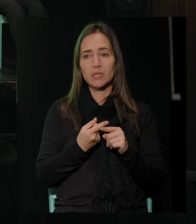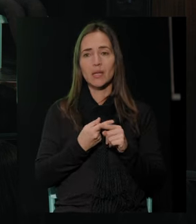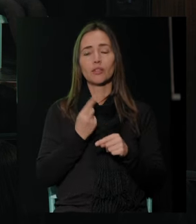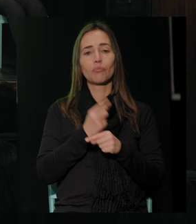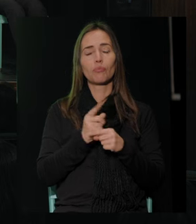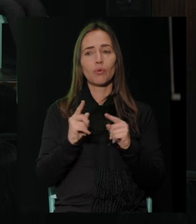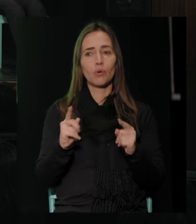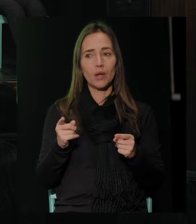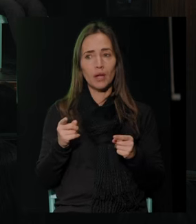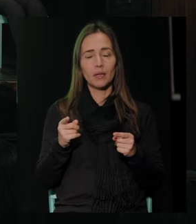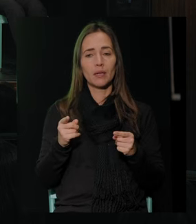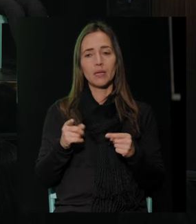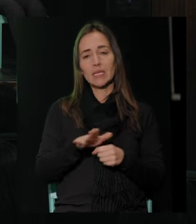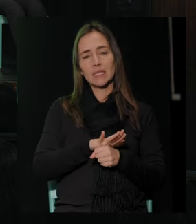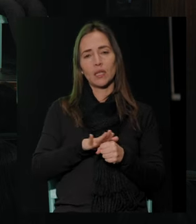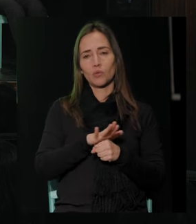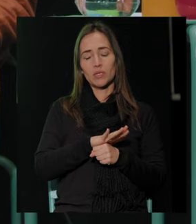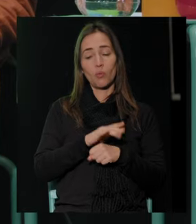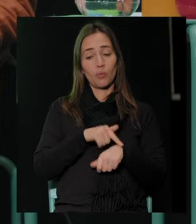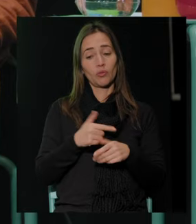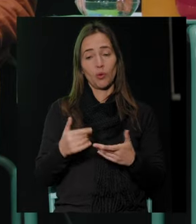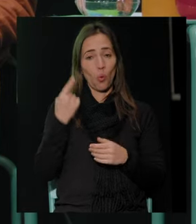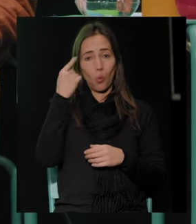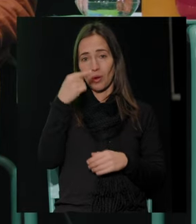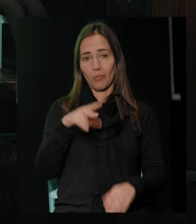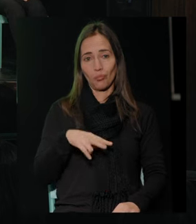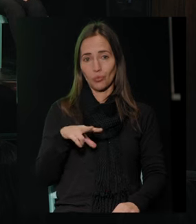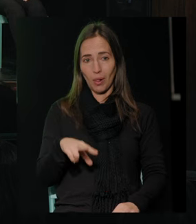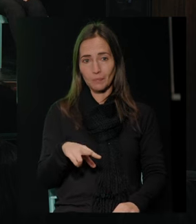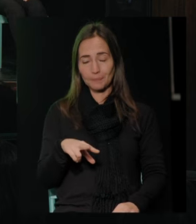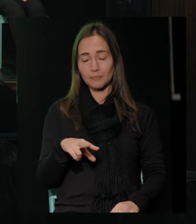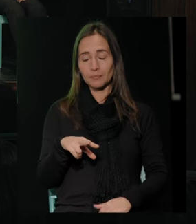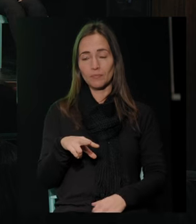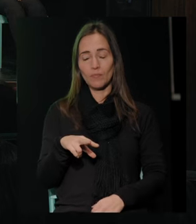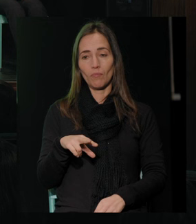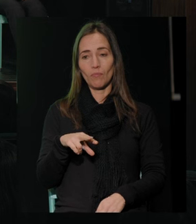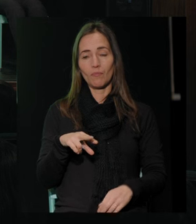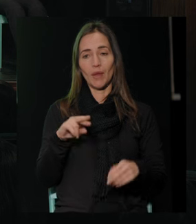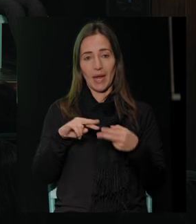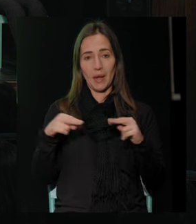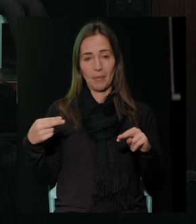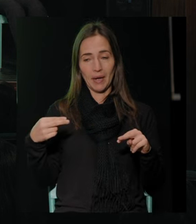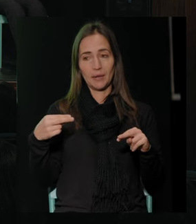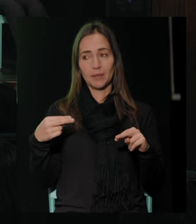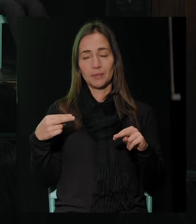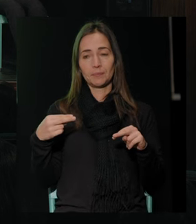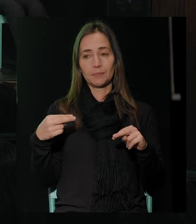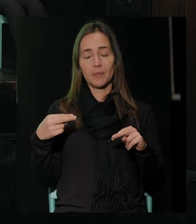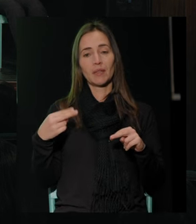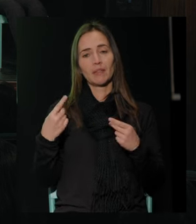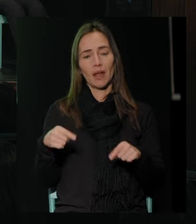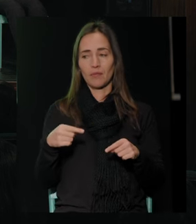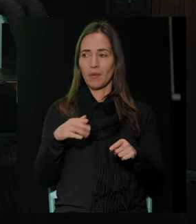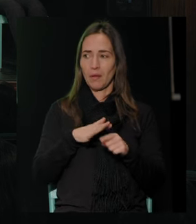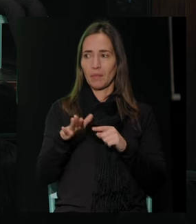porque é um bocado uma situação única neste momento em Portugal. É um município que teve um impacto